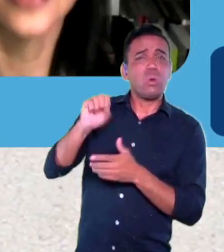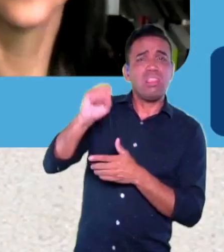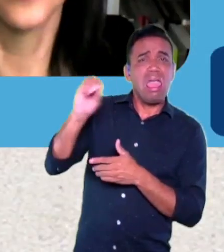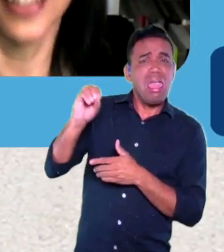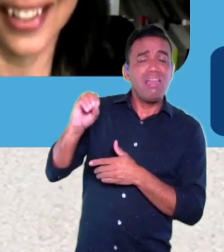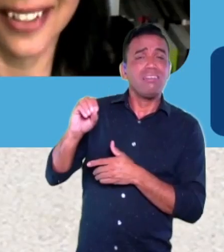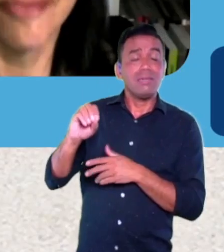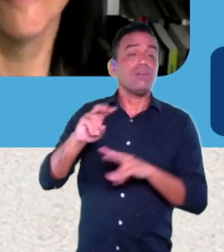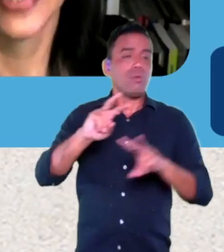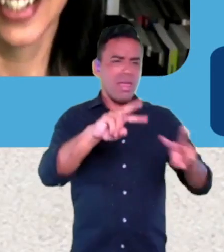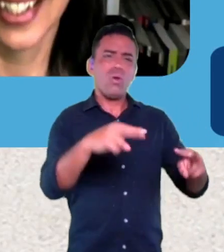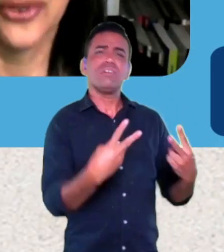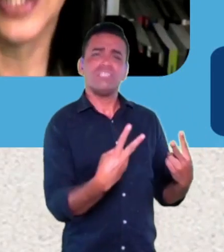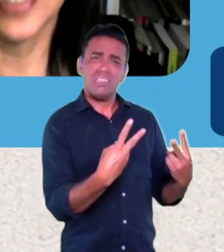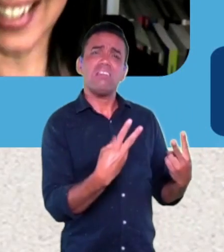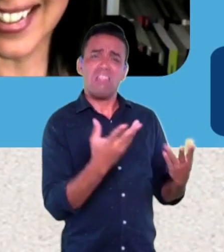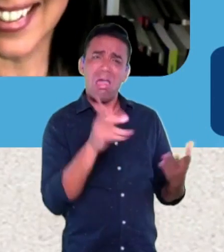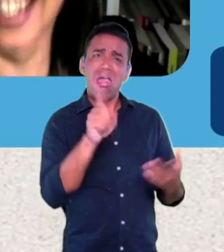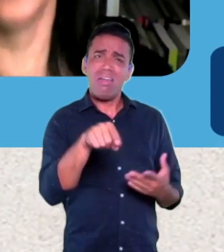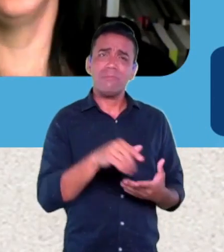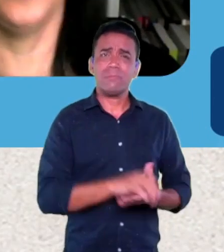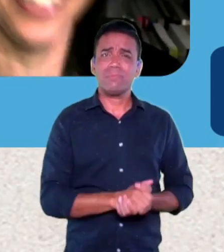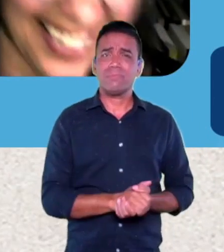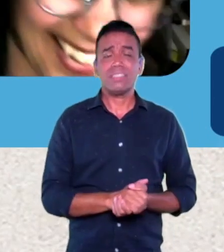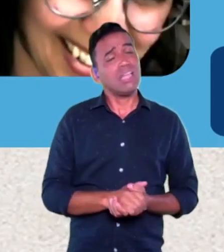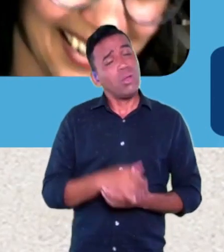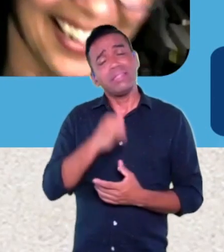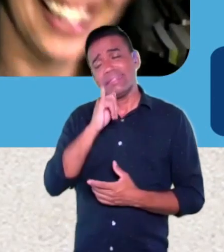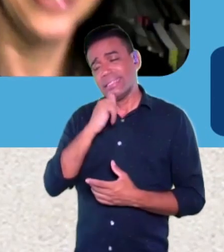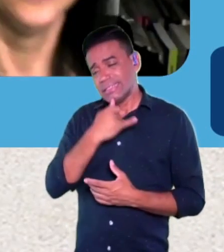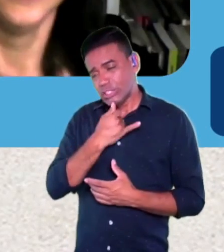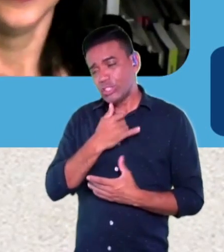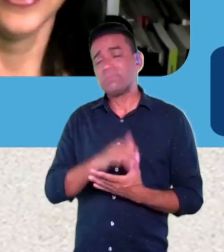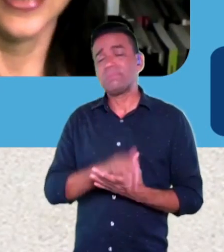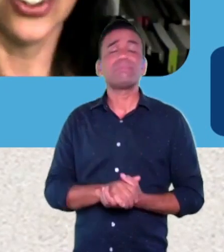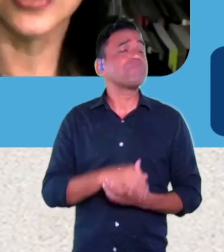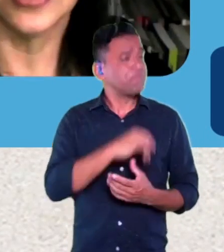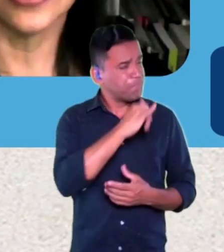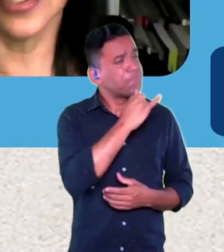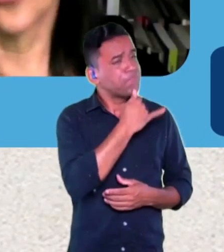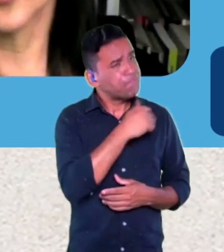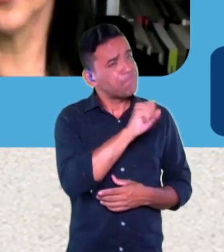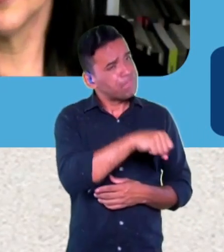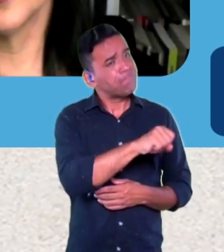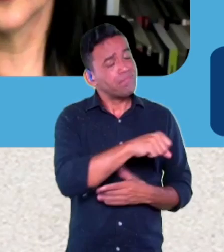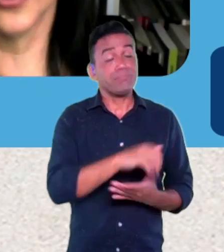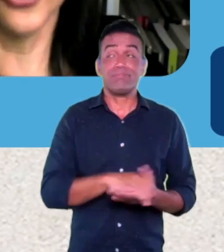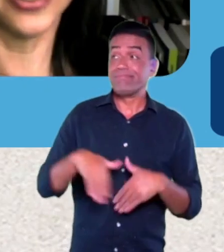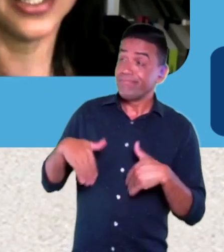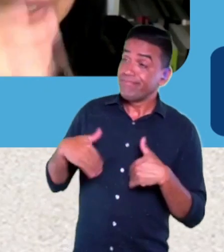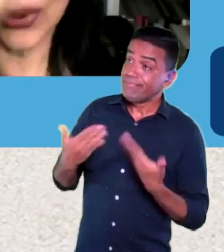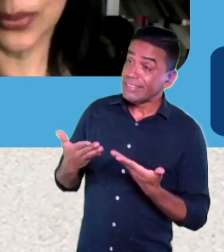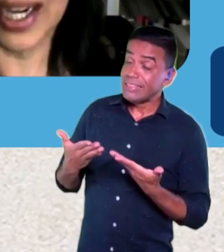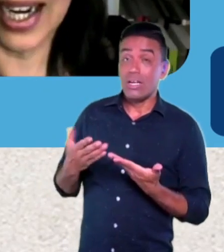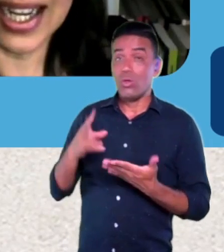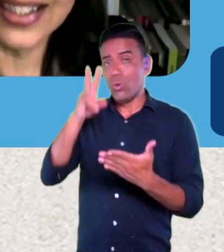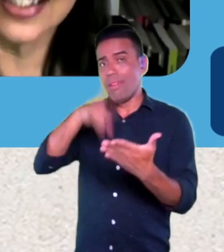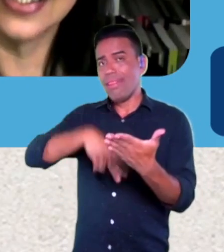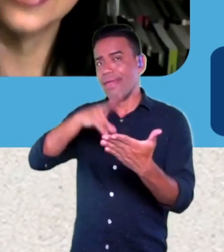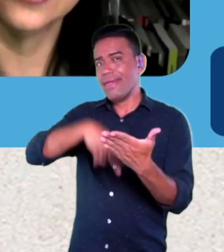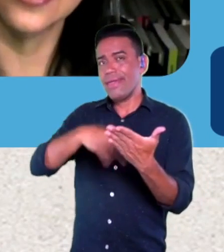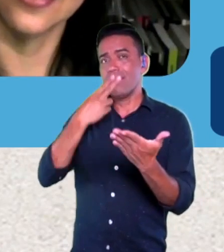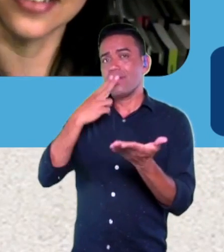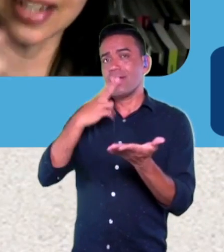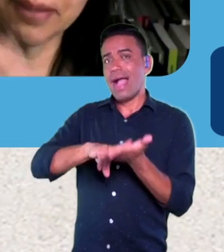reconhecida, né? Não é triste? É triste. Então, assim, esse negócio quando eu li isso numa